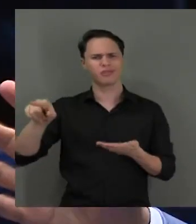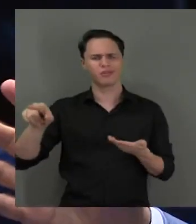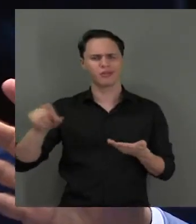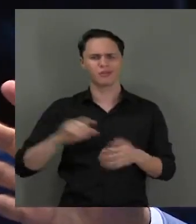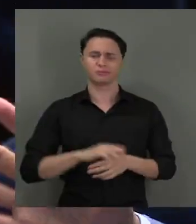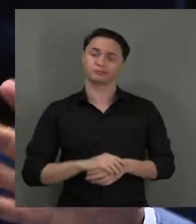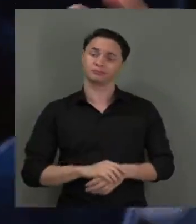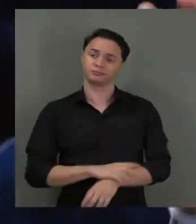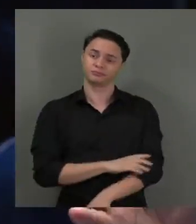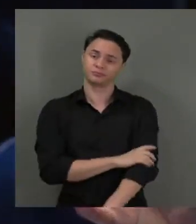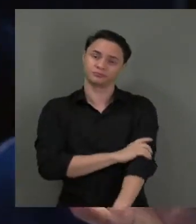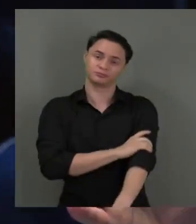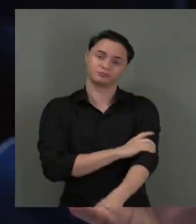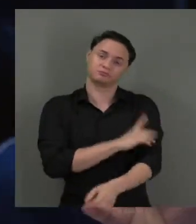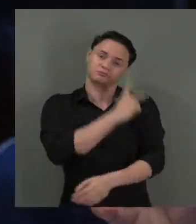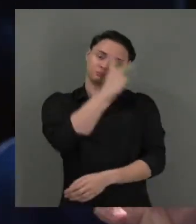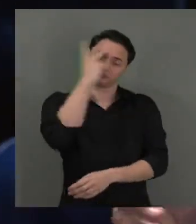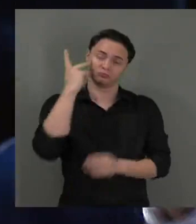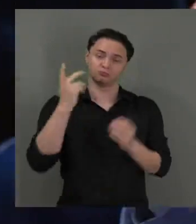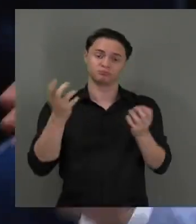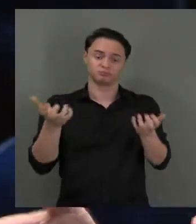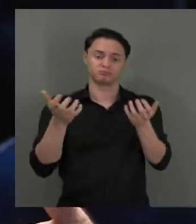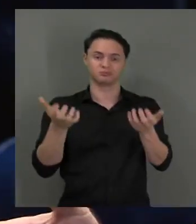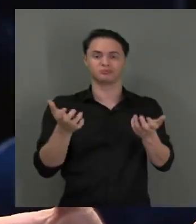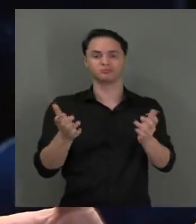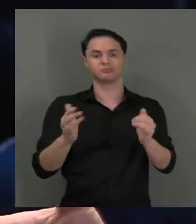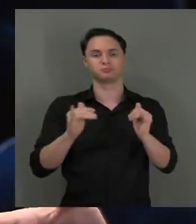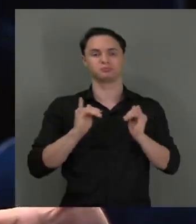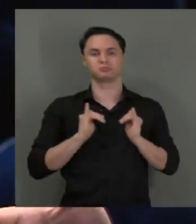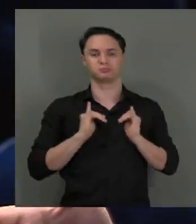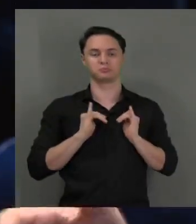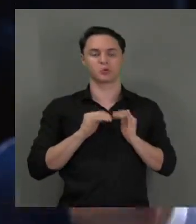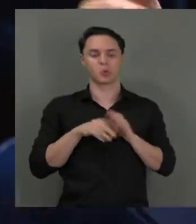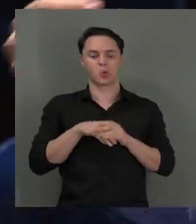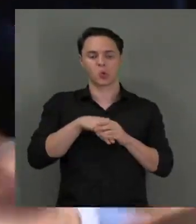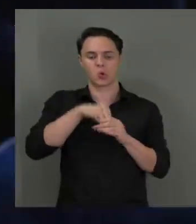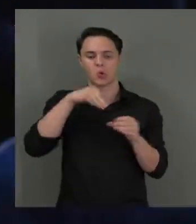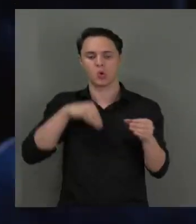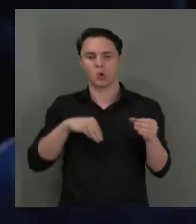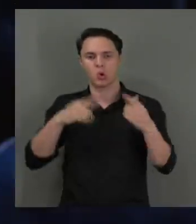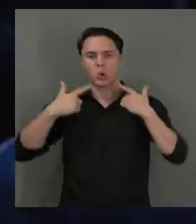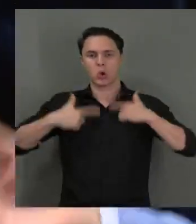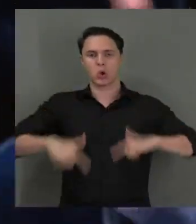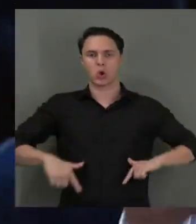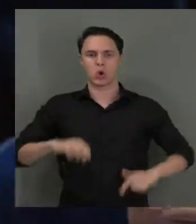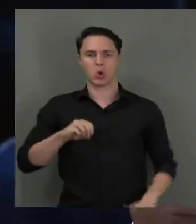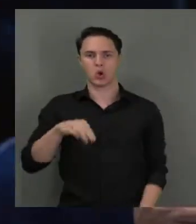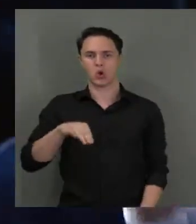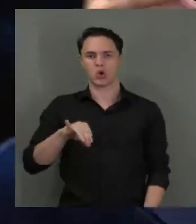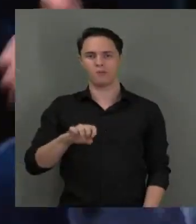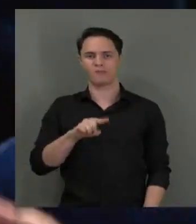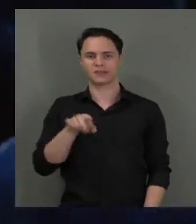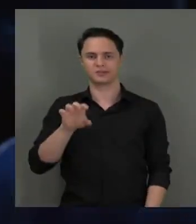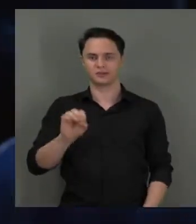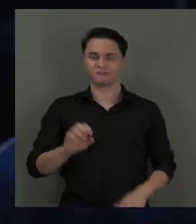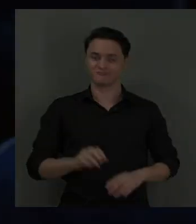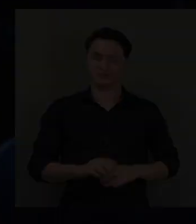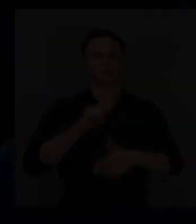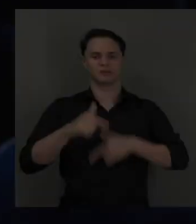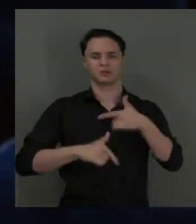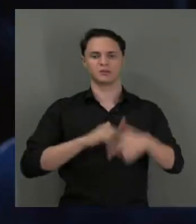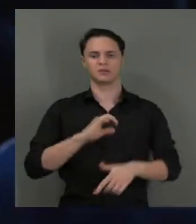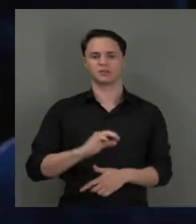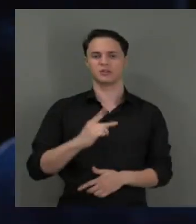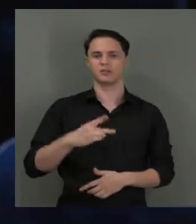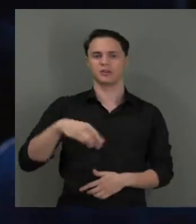disponível. Optaram por se omitir. E a omissão levou ao 8 de janeiro.